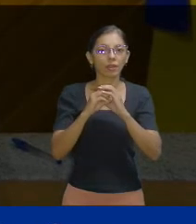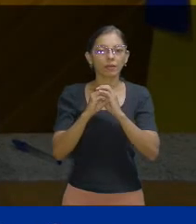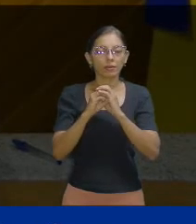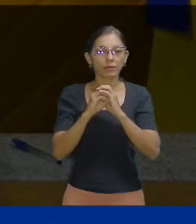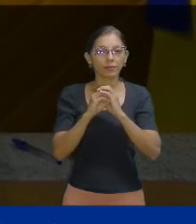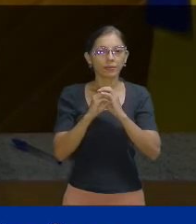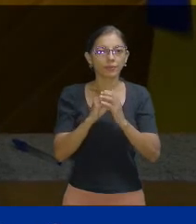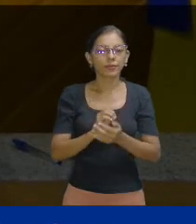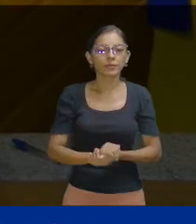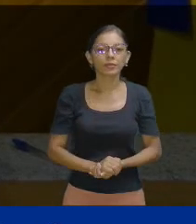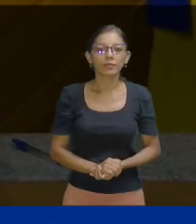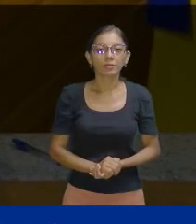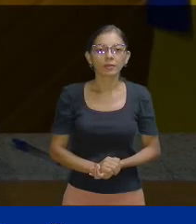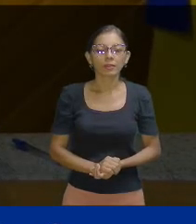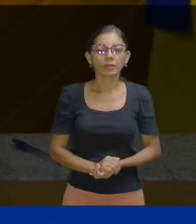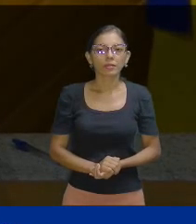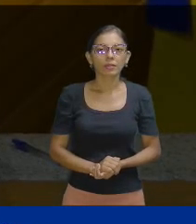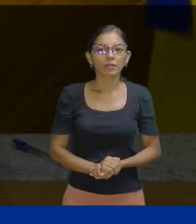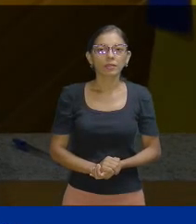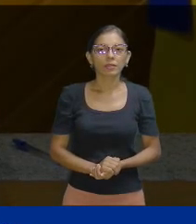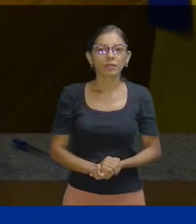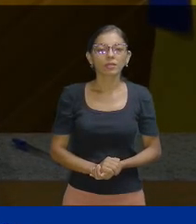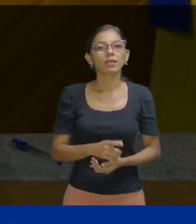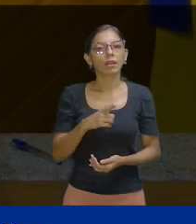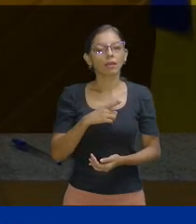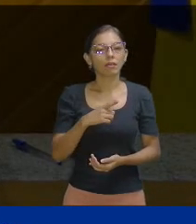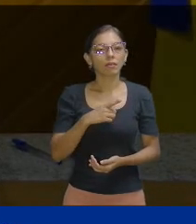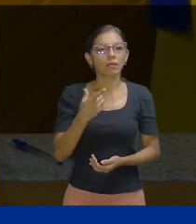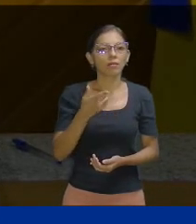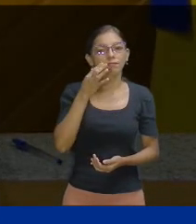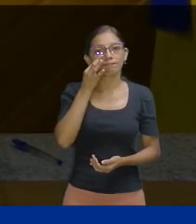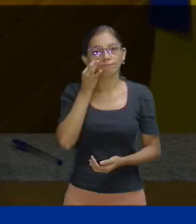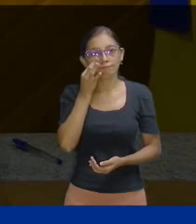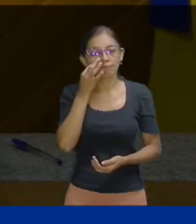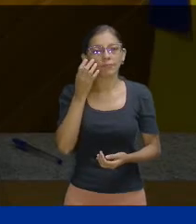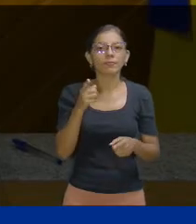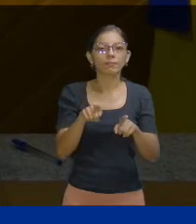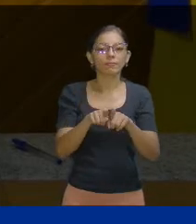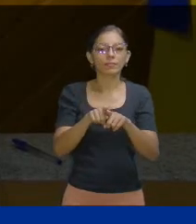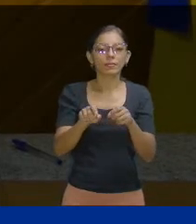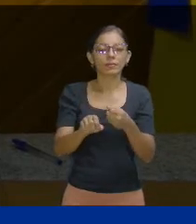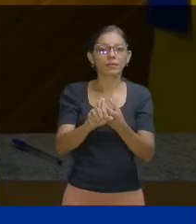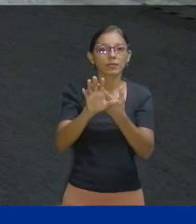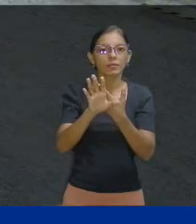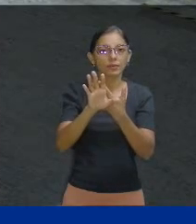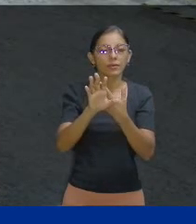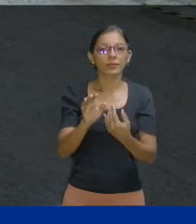superior, logo do TREP, direito inferior, janela de Libras com intérprete. E